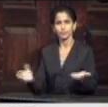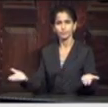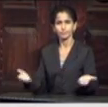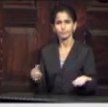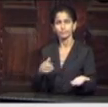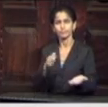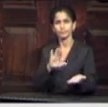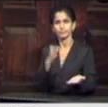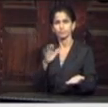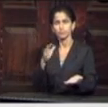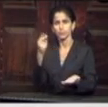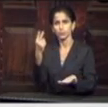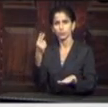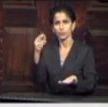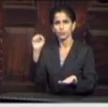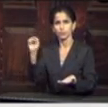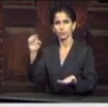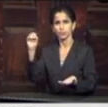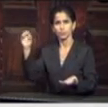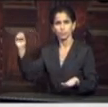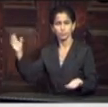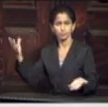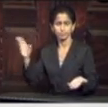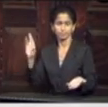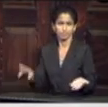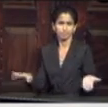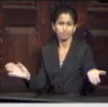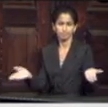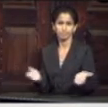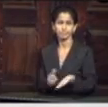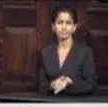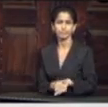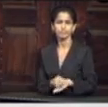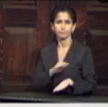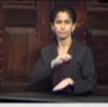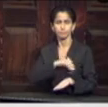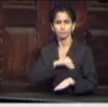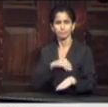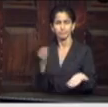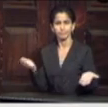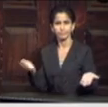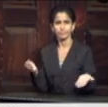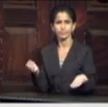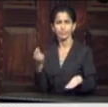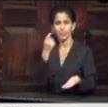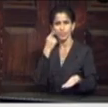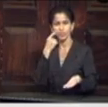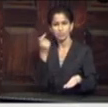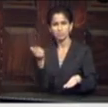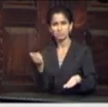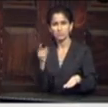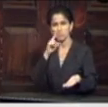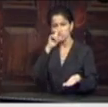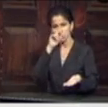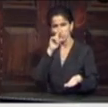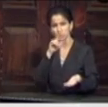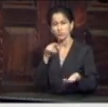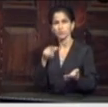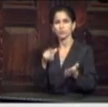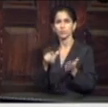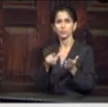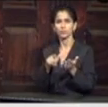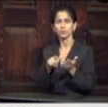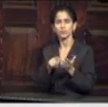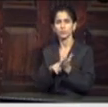2 mil reais. 2 mil reais. Então, não é isso. Se você for ver a questão das publicidades,